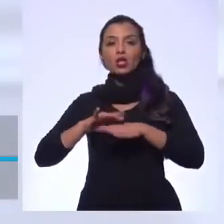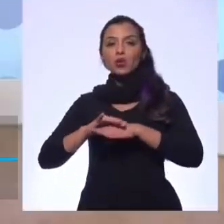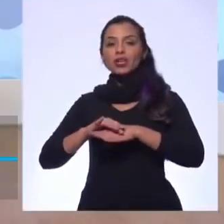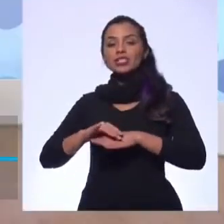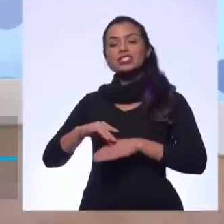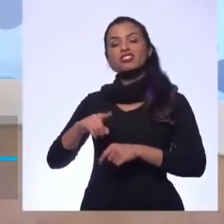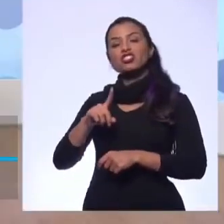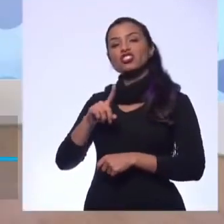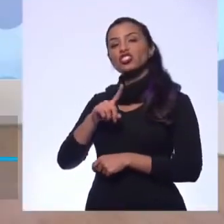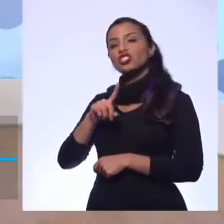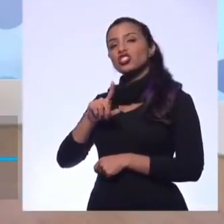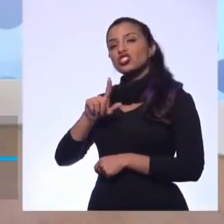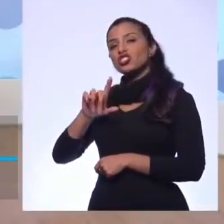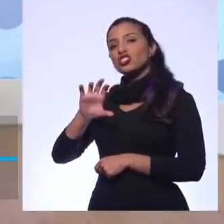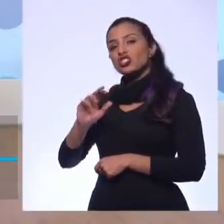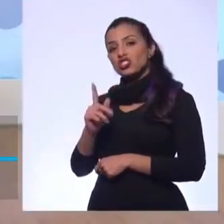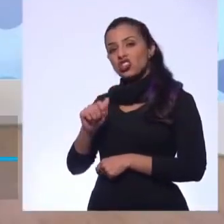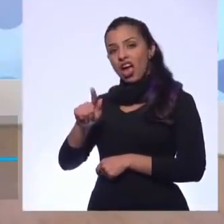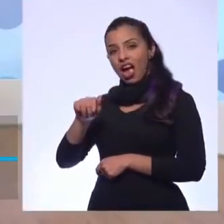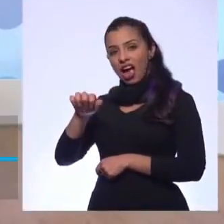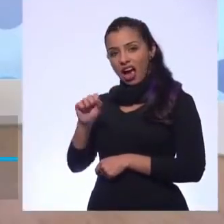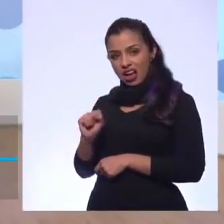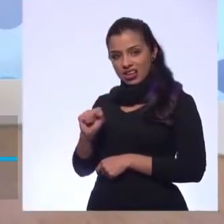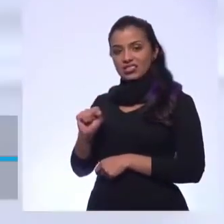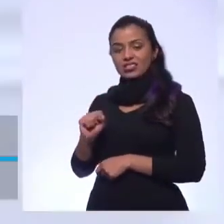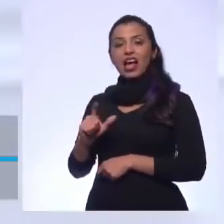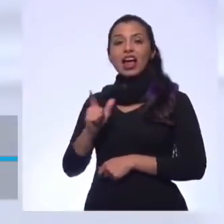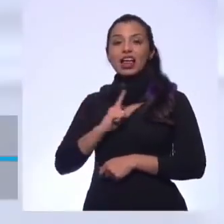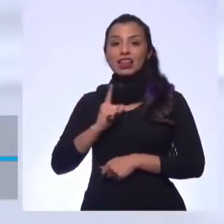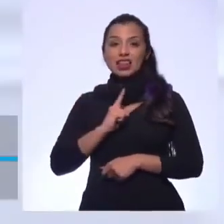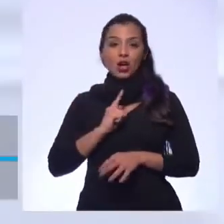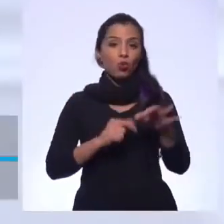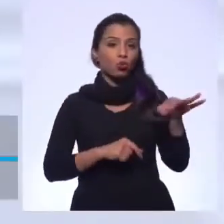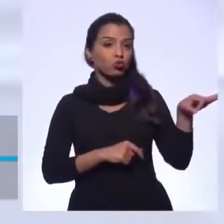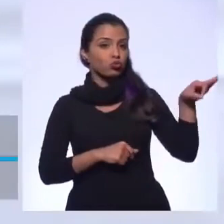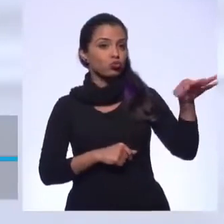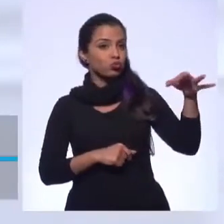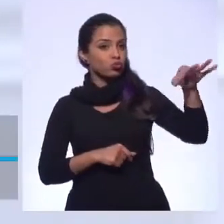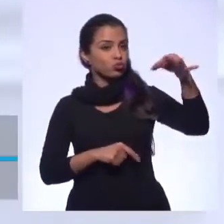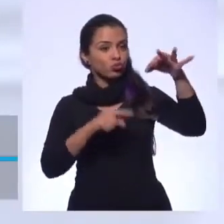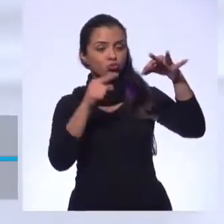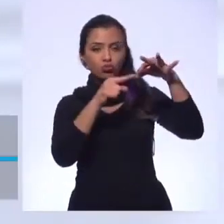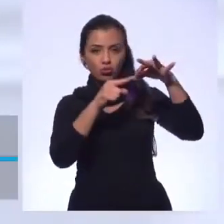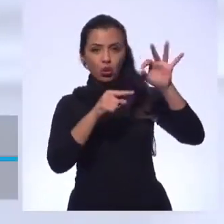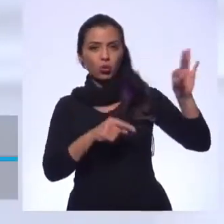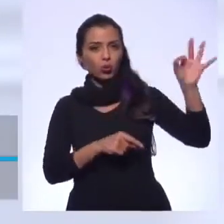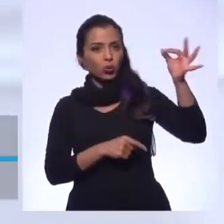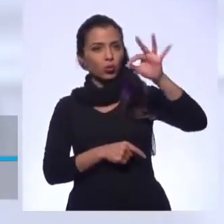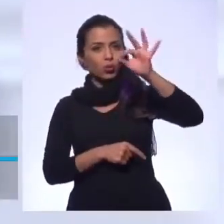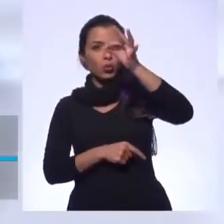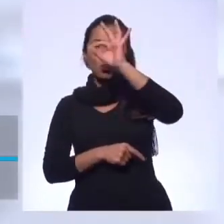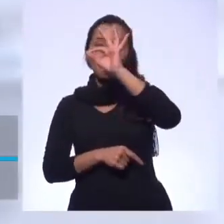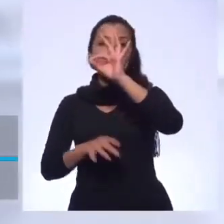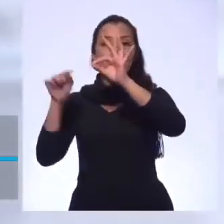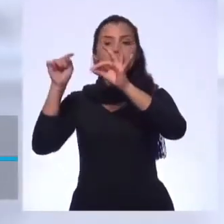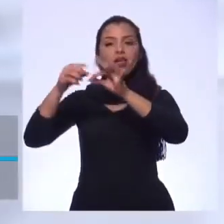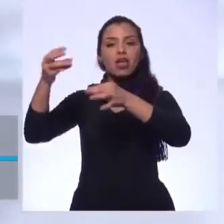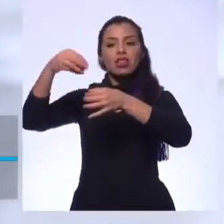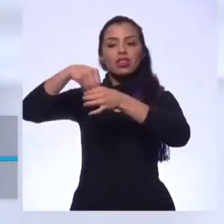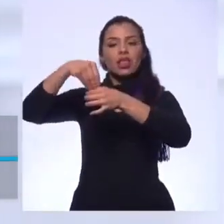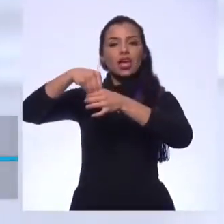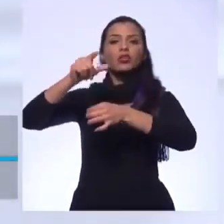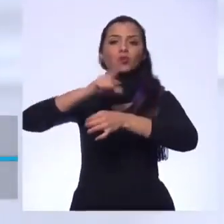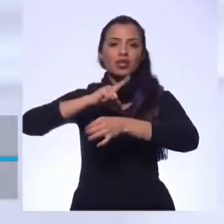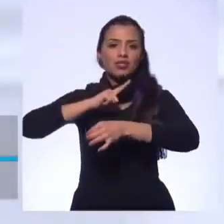escreveu também. Ela é transmitida pelo barbeiro, que é um inseto, mas quem causa a doença é um protozoário, tá bom? Que vai estar nas fezes desse